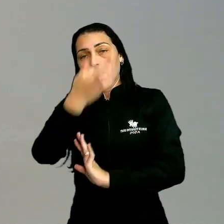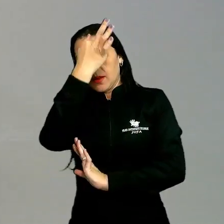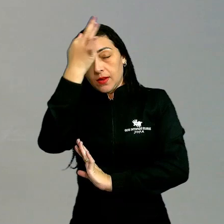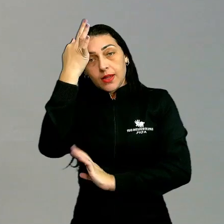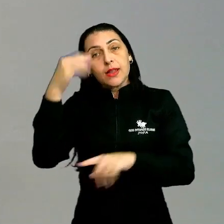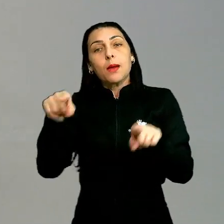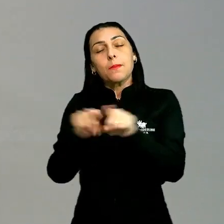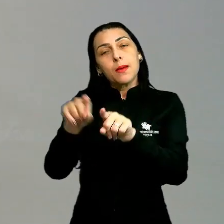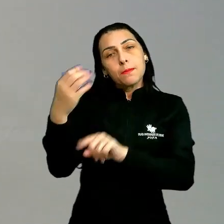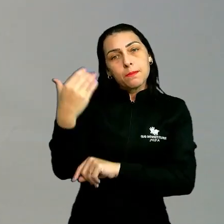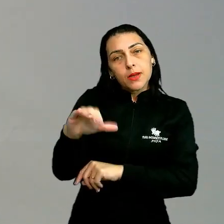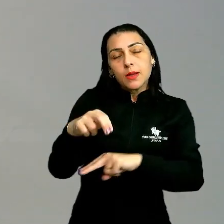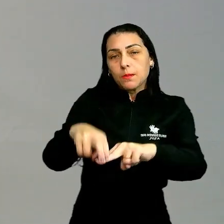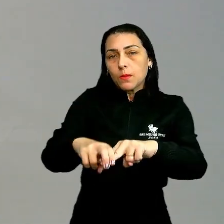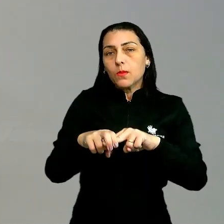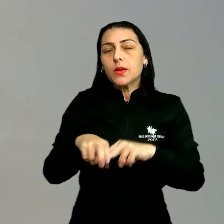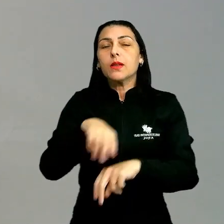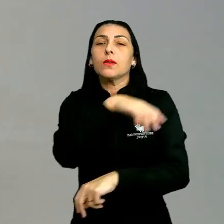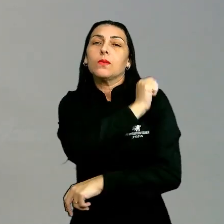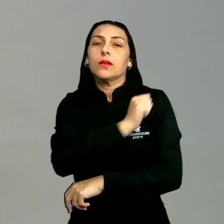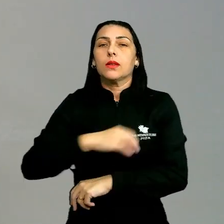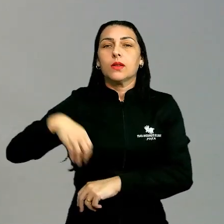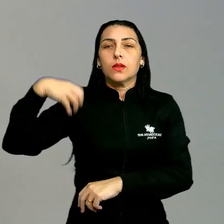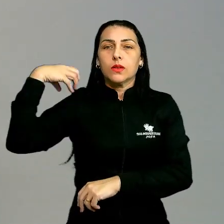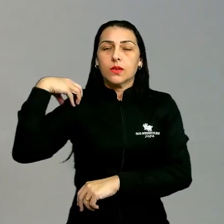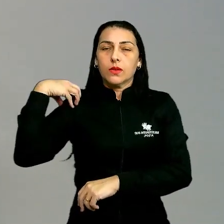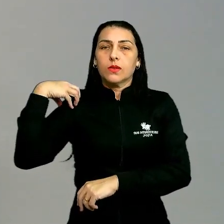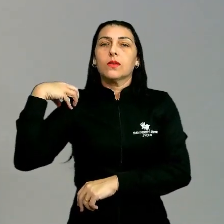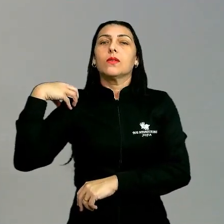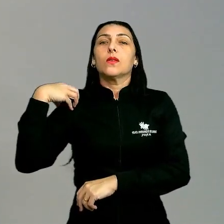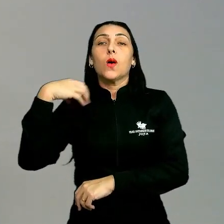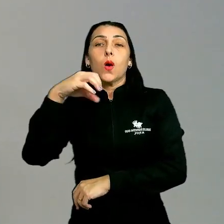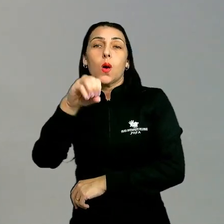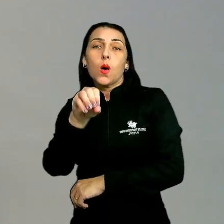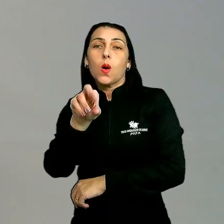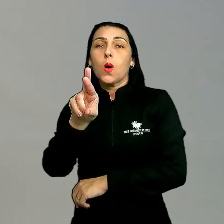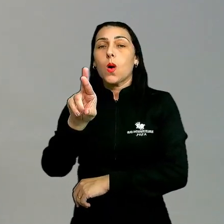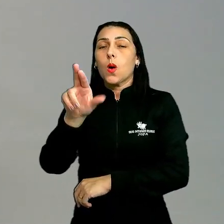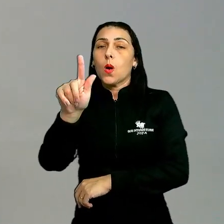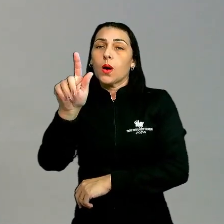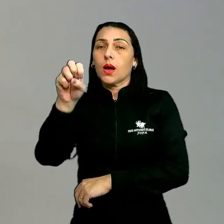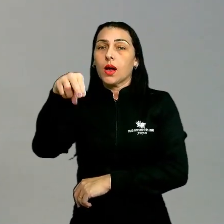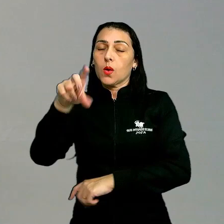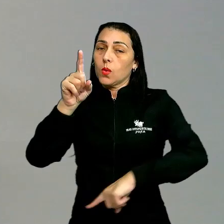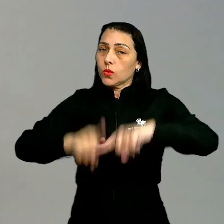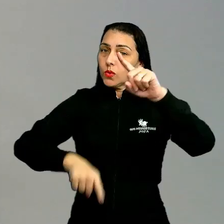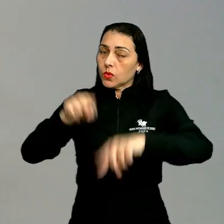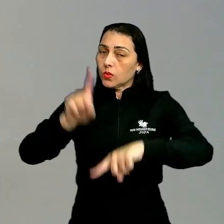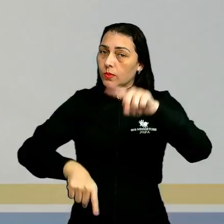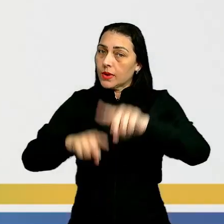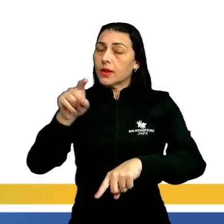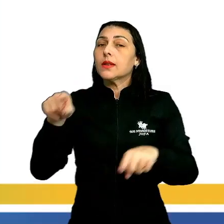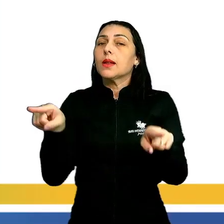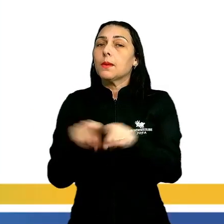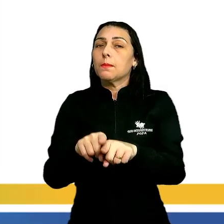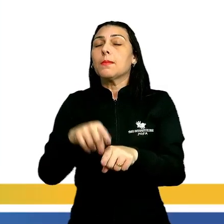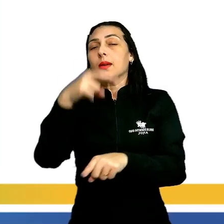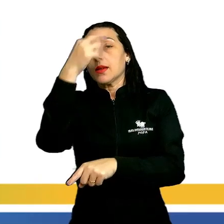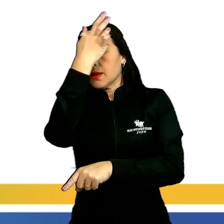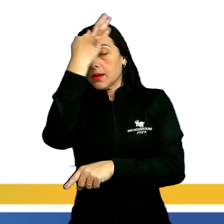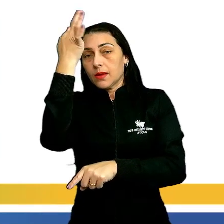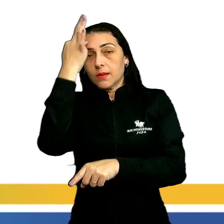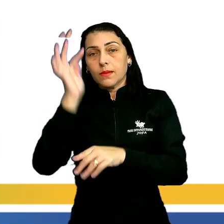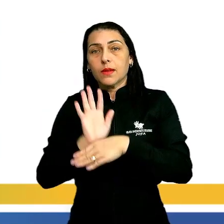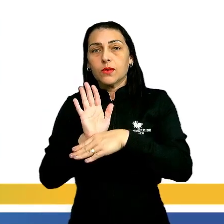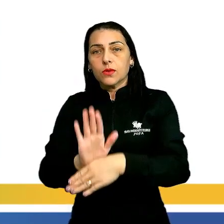para a ciência, por isso é que o Aristóteles vai dizer que é um órgão, ou seja, um instrumento que serve para a filosofia e para a